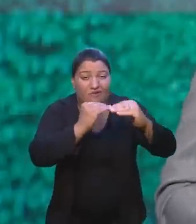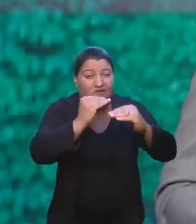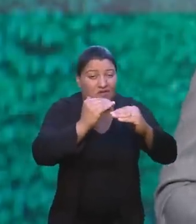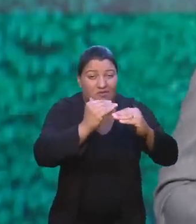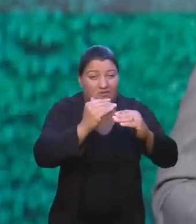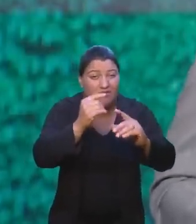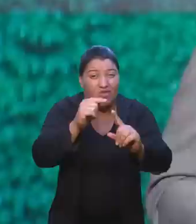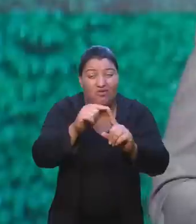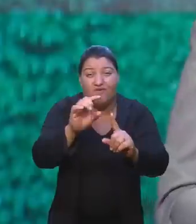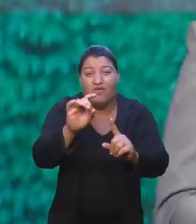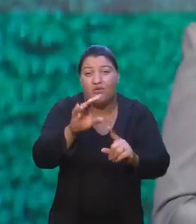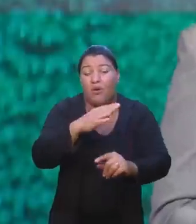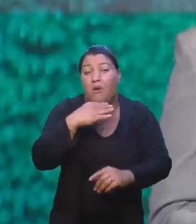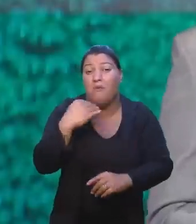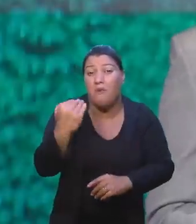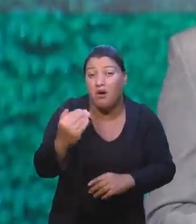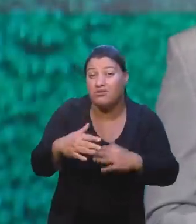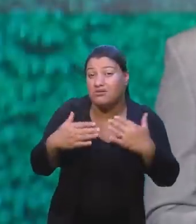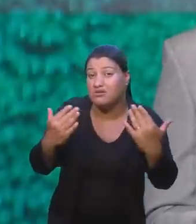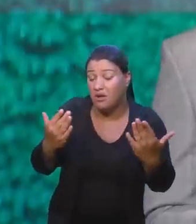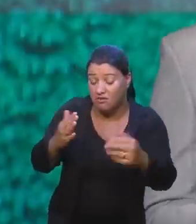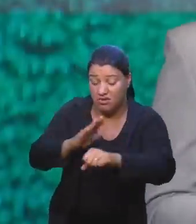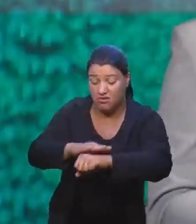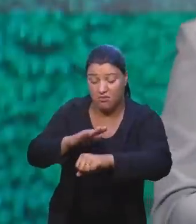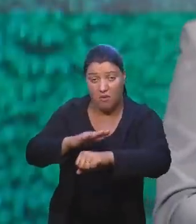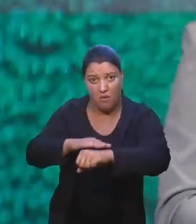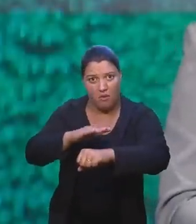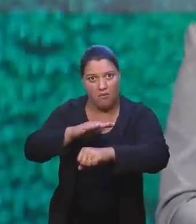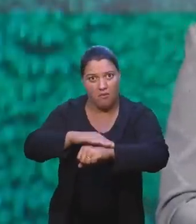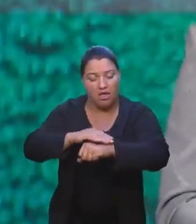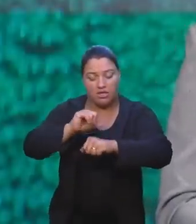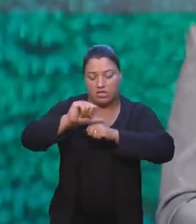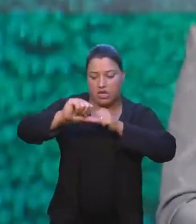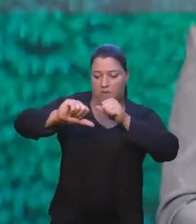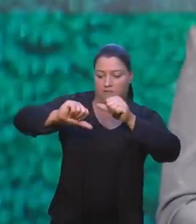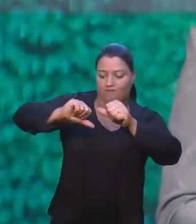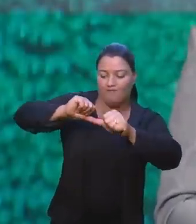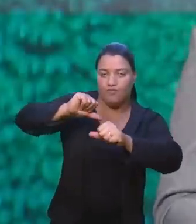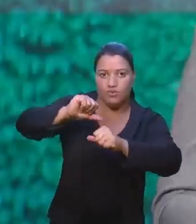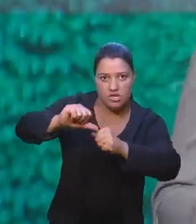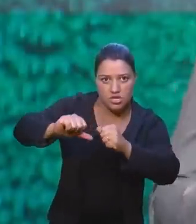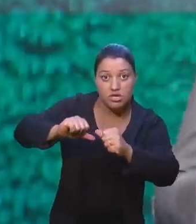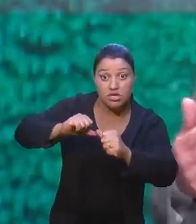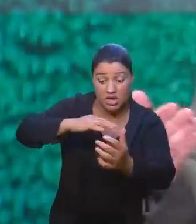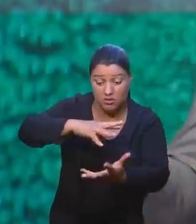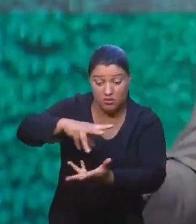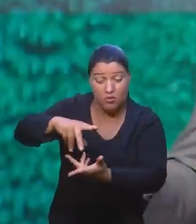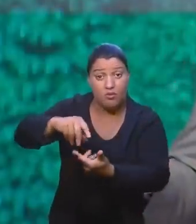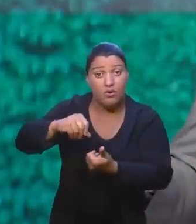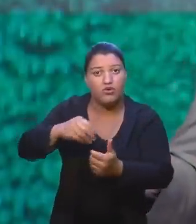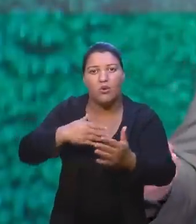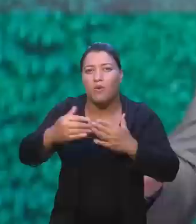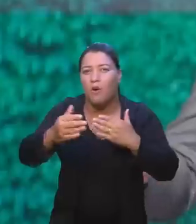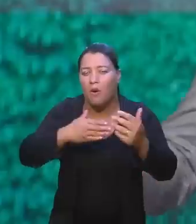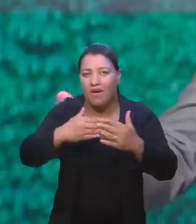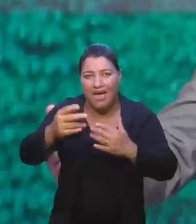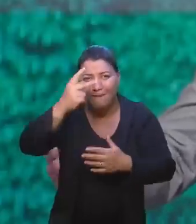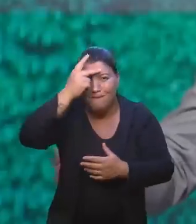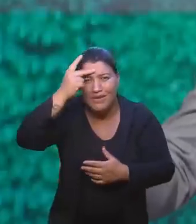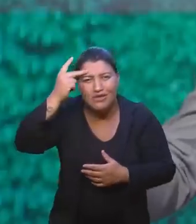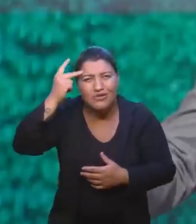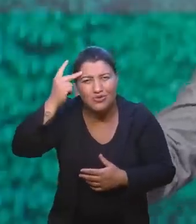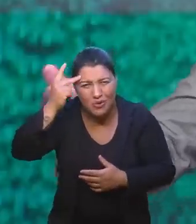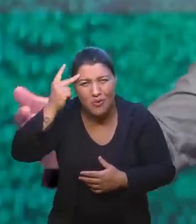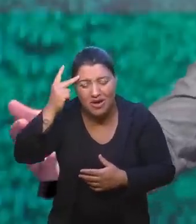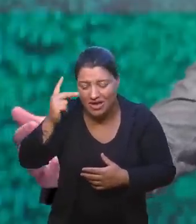morte. Neste momento de transição, do ápice da transição, qualquer pessoa que vai optar